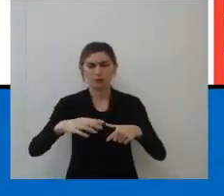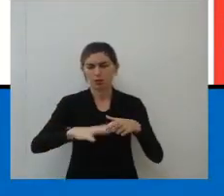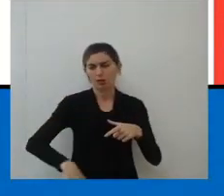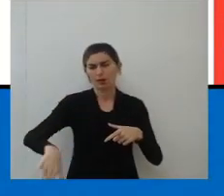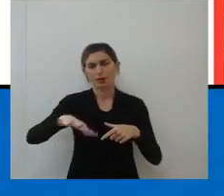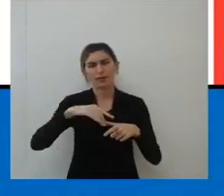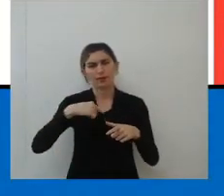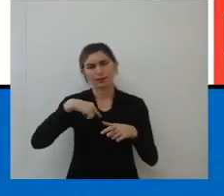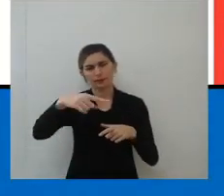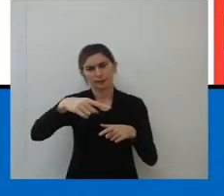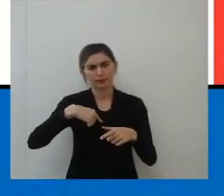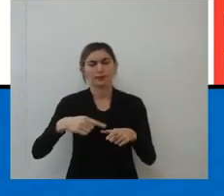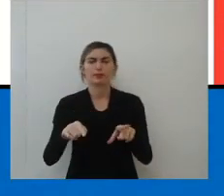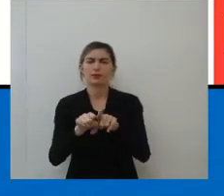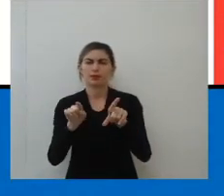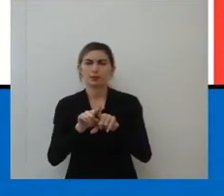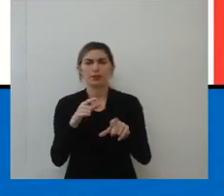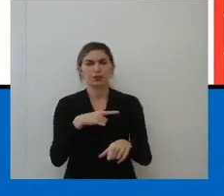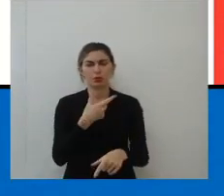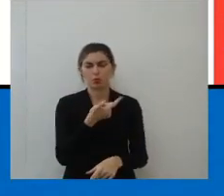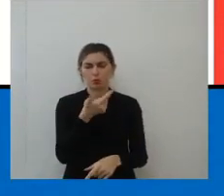para outra. A gente também tem uma